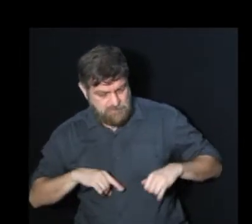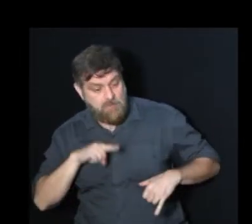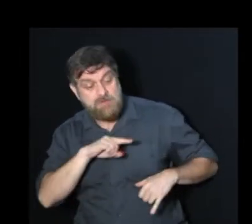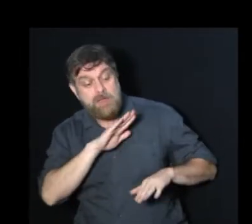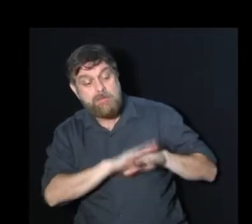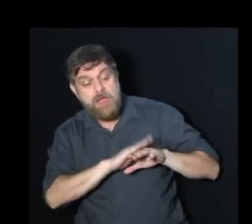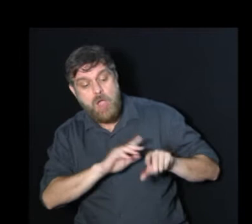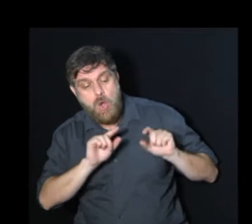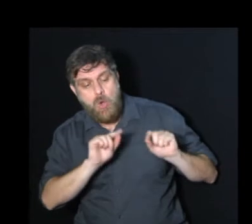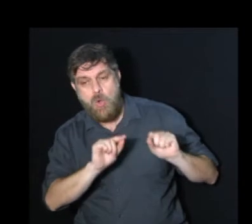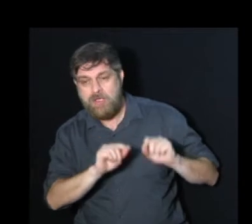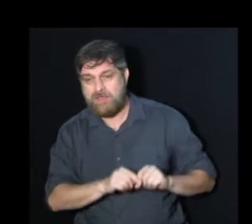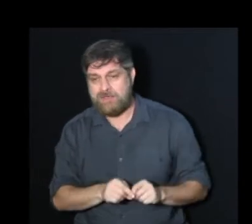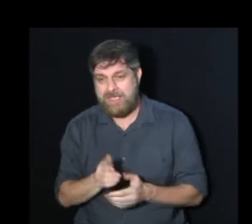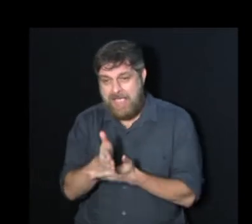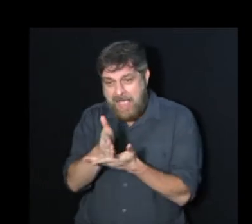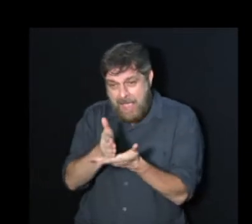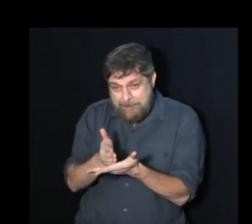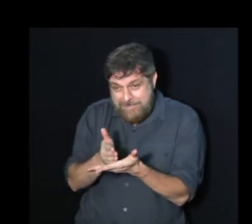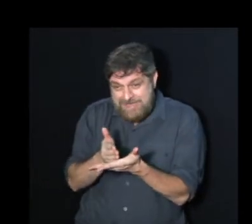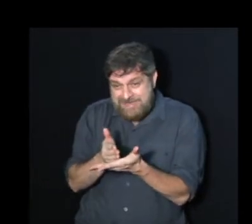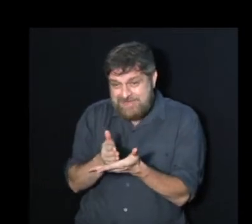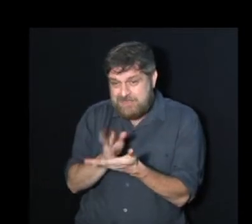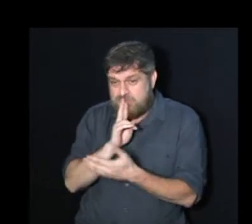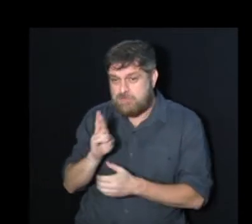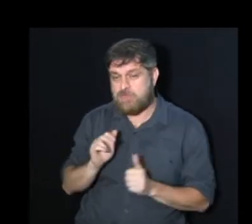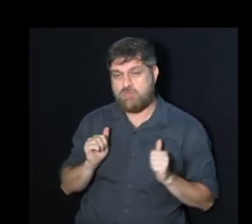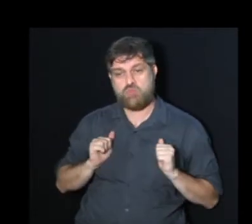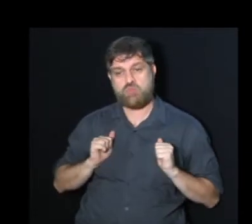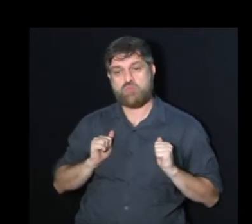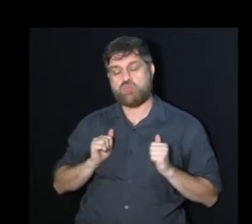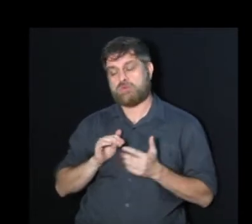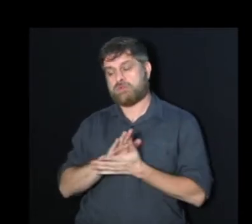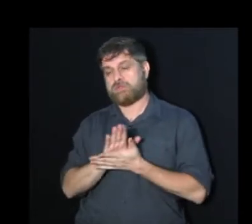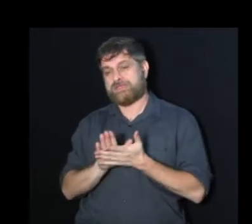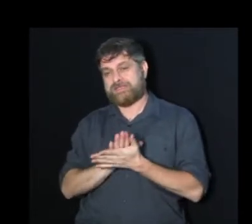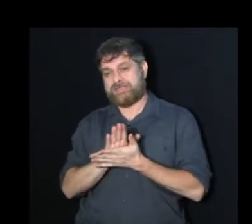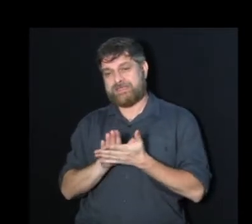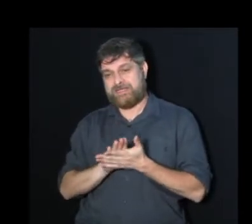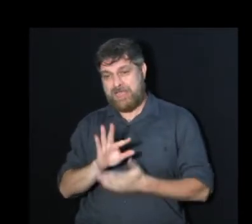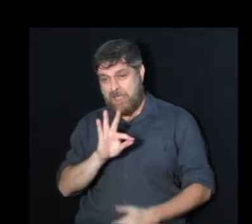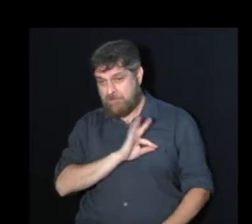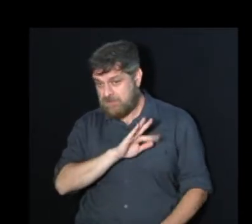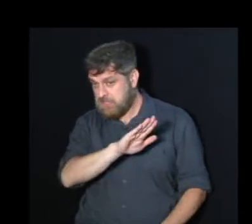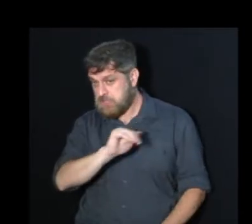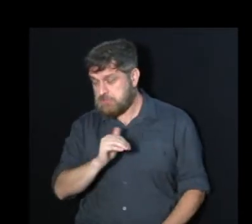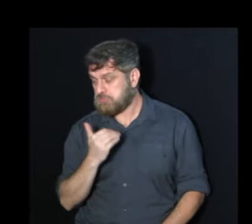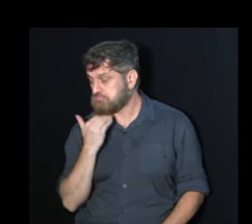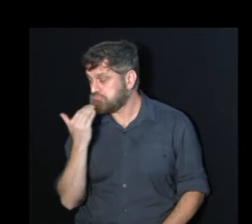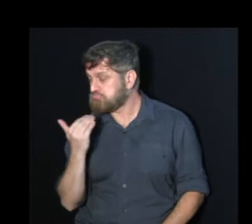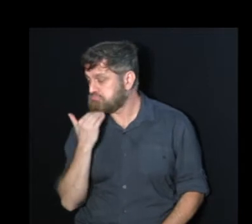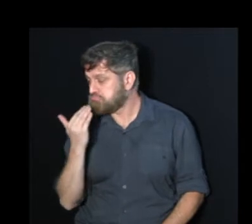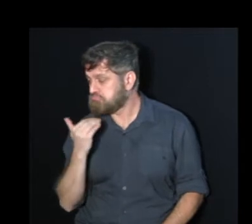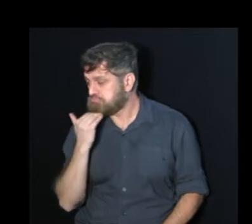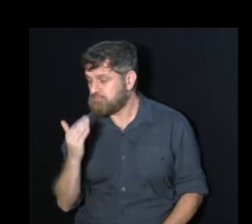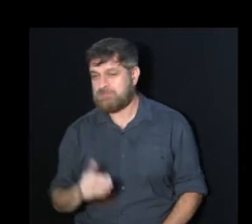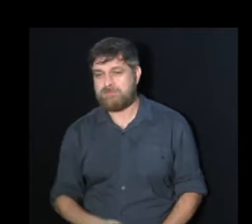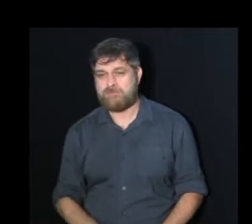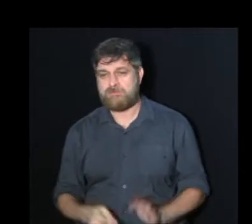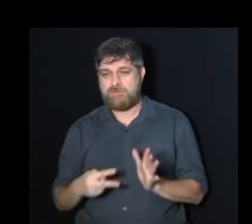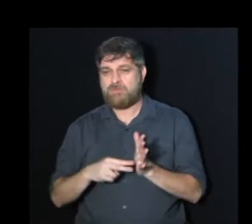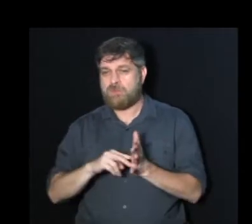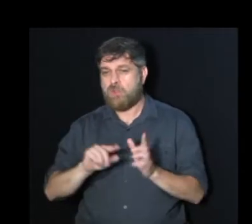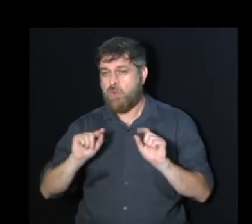fizeram, mais da metade respondeu nada. Sequer chamou a polícia. Ou seja, isso